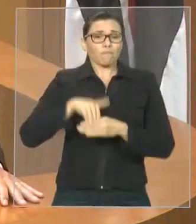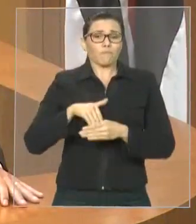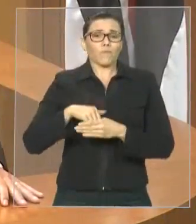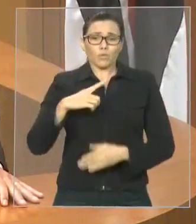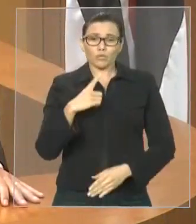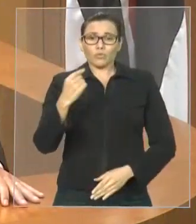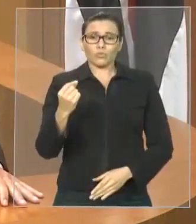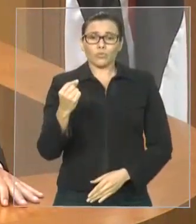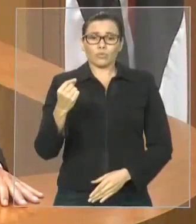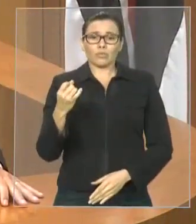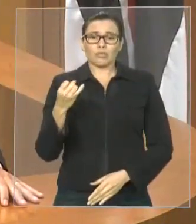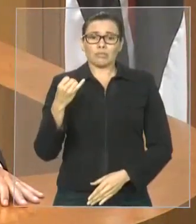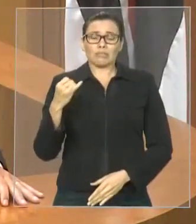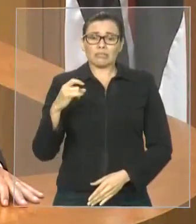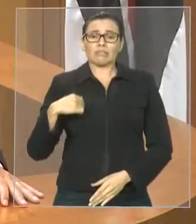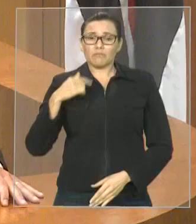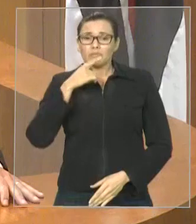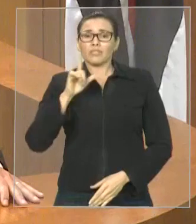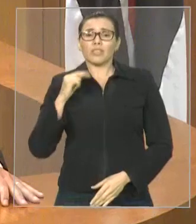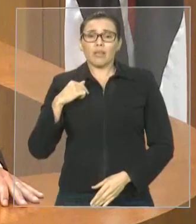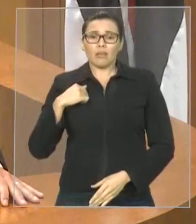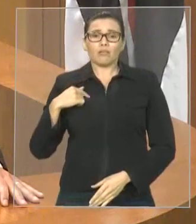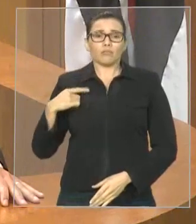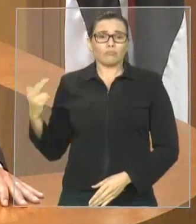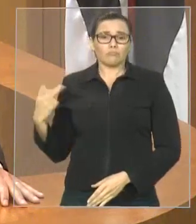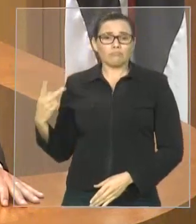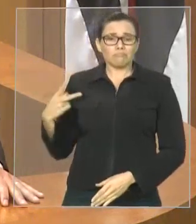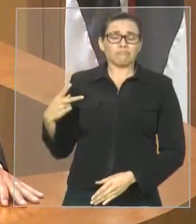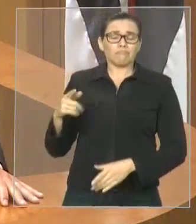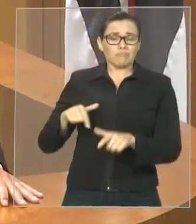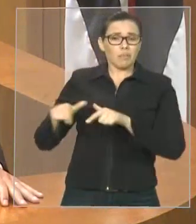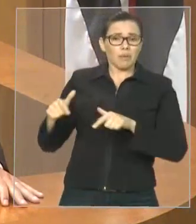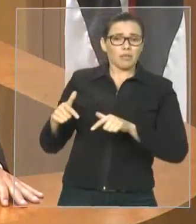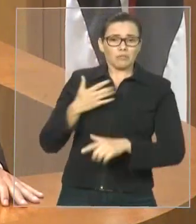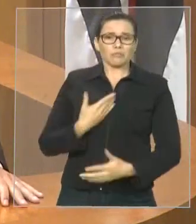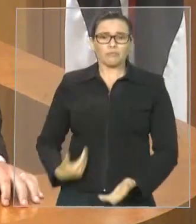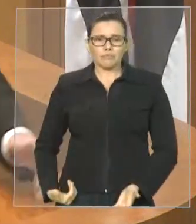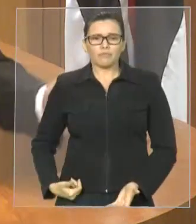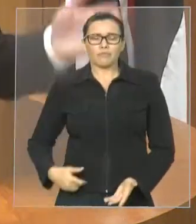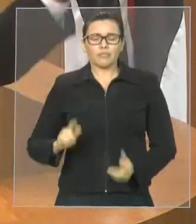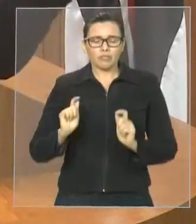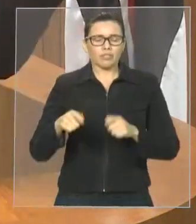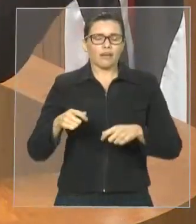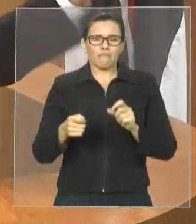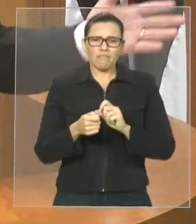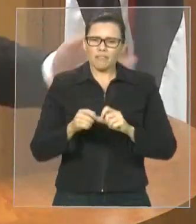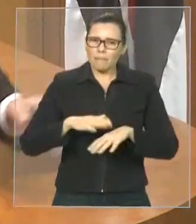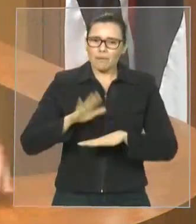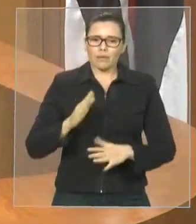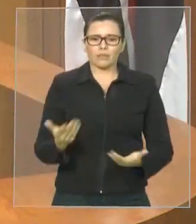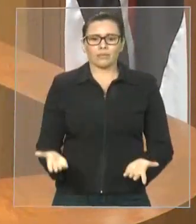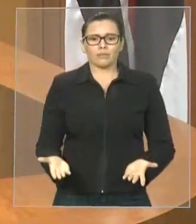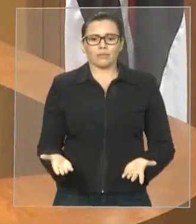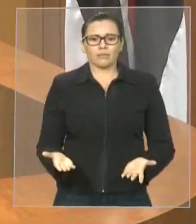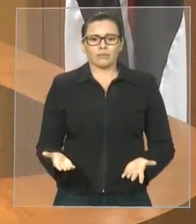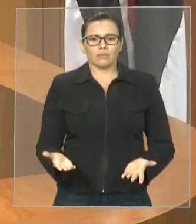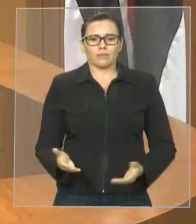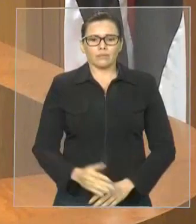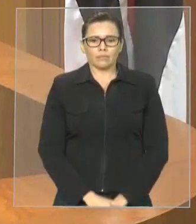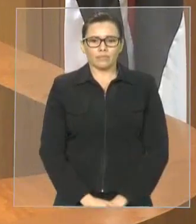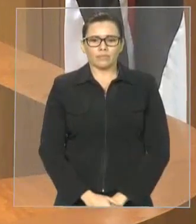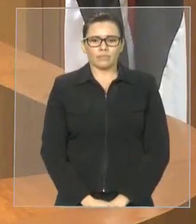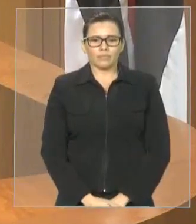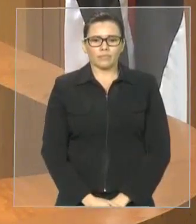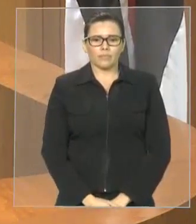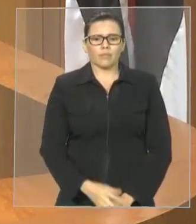da ilha já concederam o reajuste ou estão em vias de conceder com negociação. Por que que a capital do estado não cumpre o